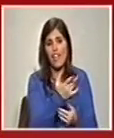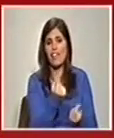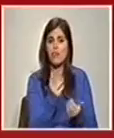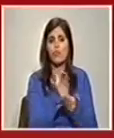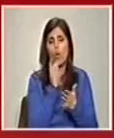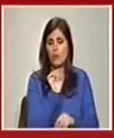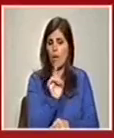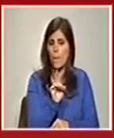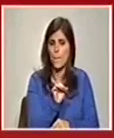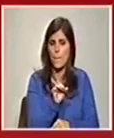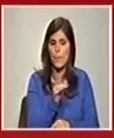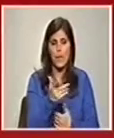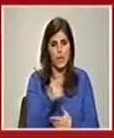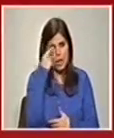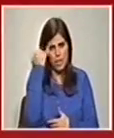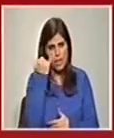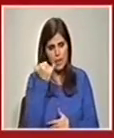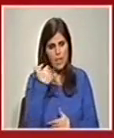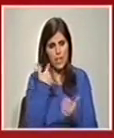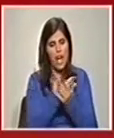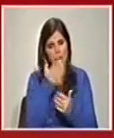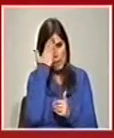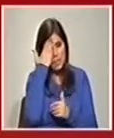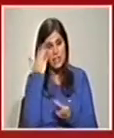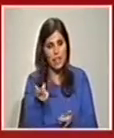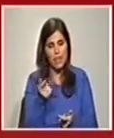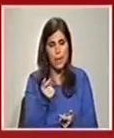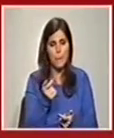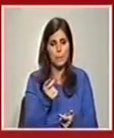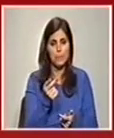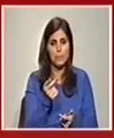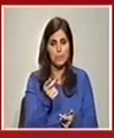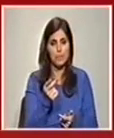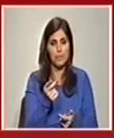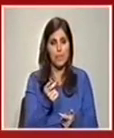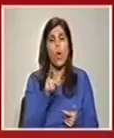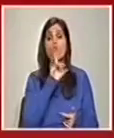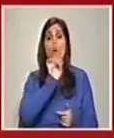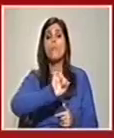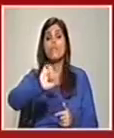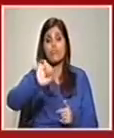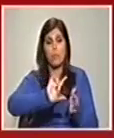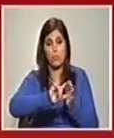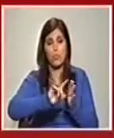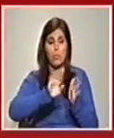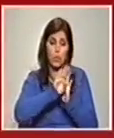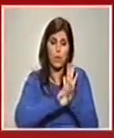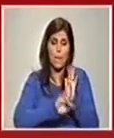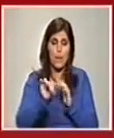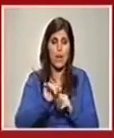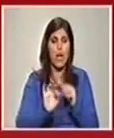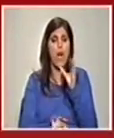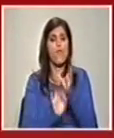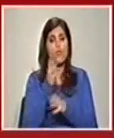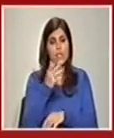muito nesta onda de... capacitar, que é... Que é o nome do programa, não é? No caso da, sim, no caso da Fundação EDP,